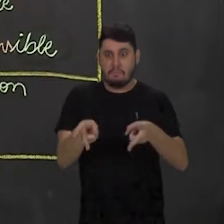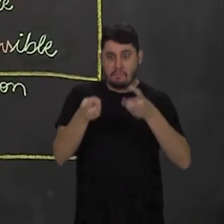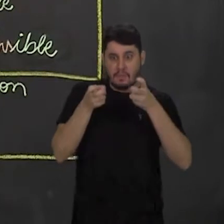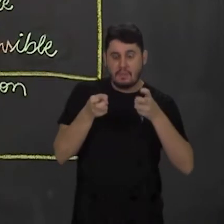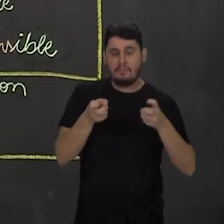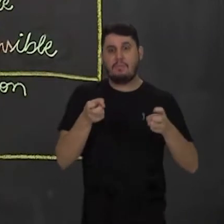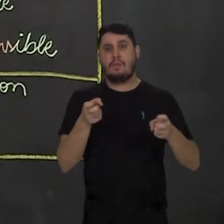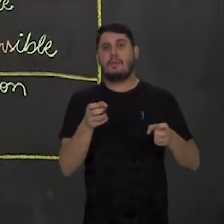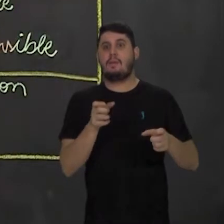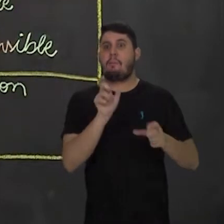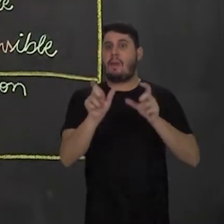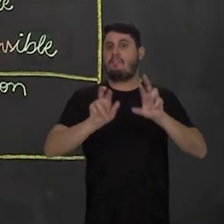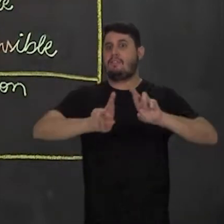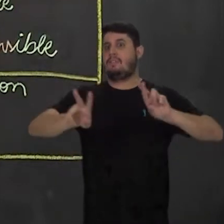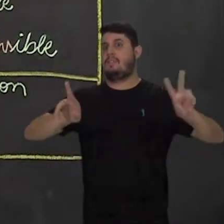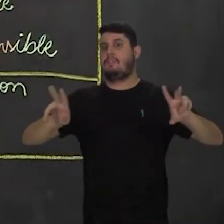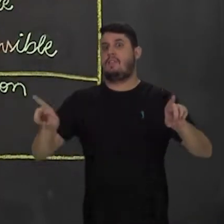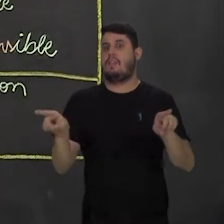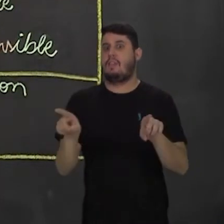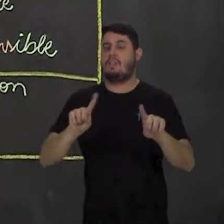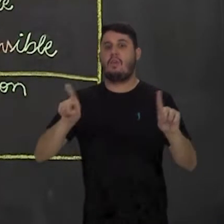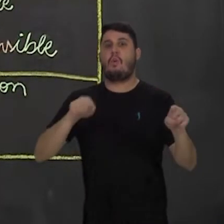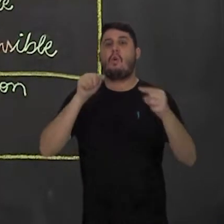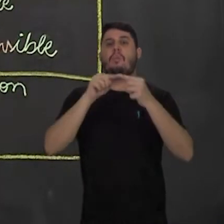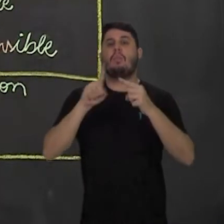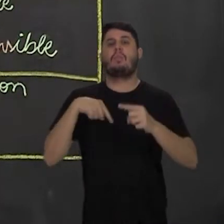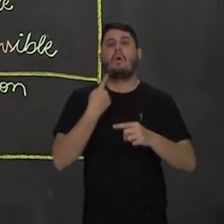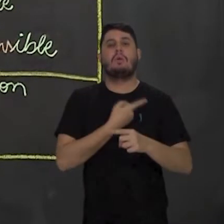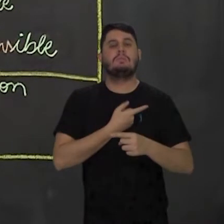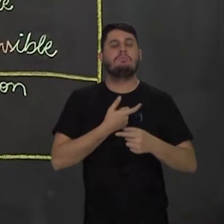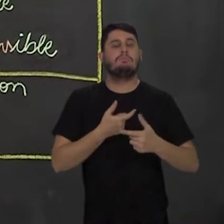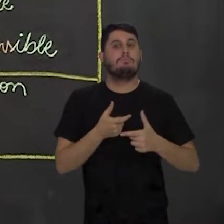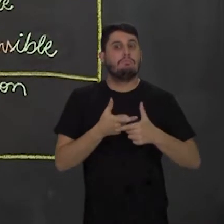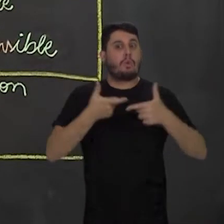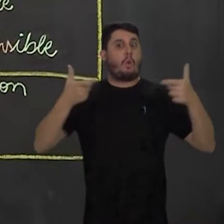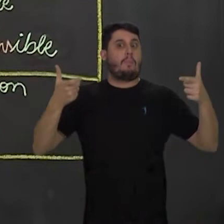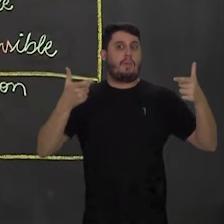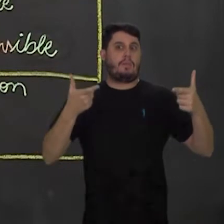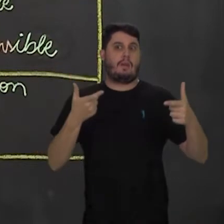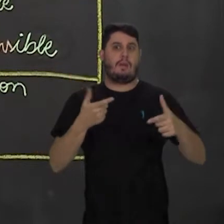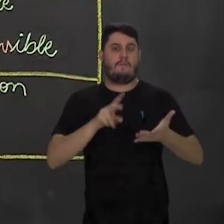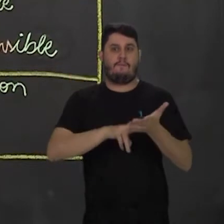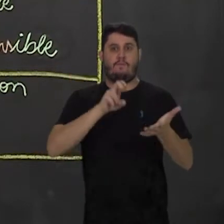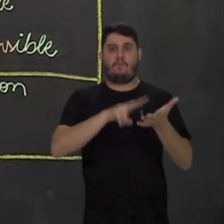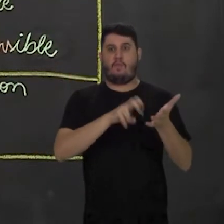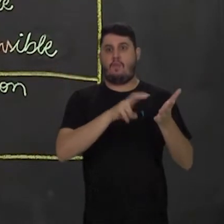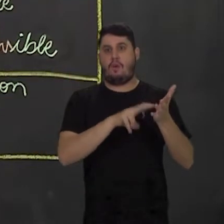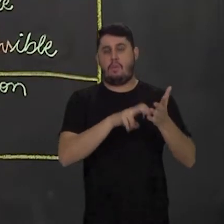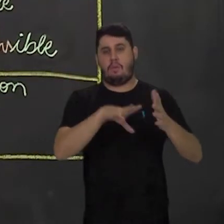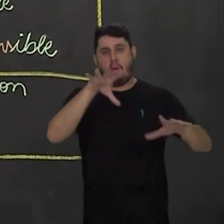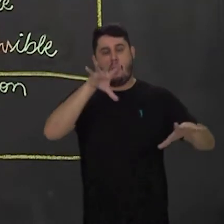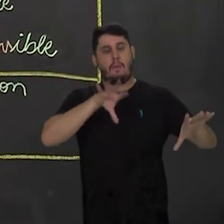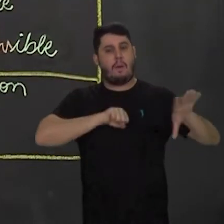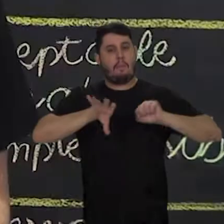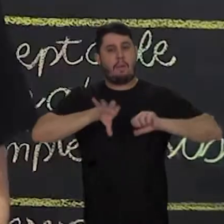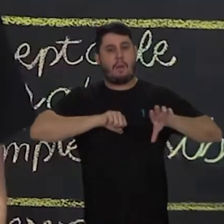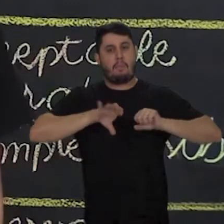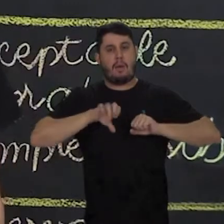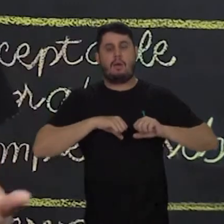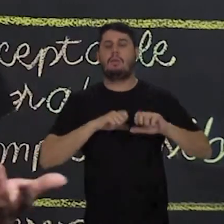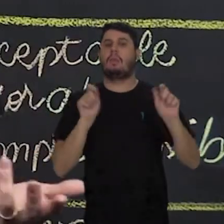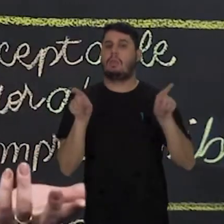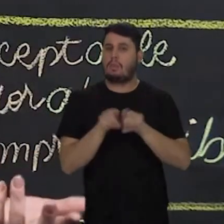outras e, desta forma, ampliamos a nossa capacidade vocabular, nossa capacidade de